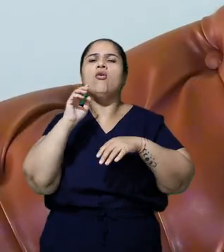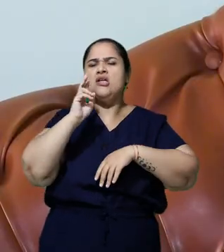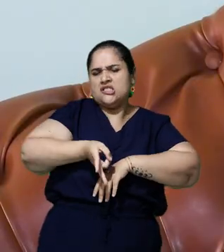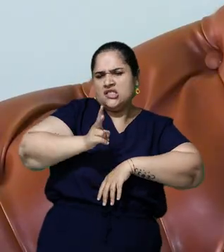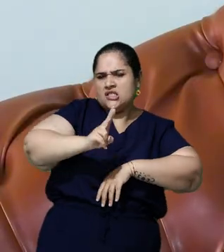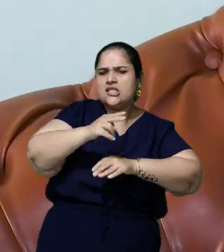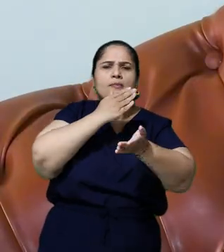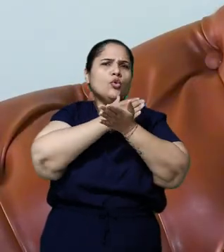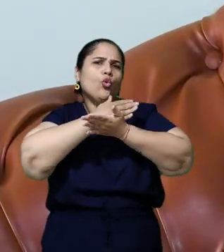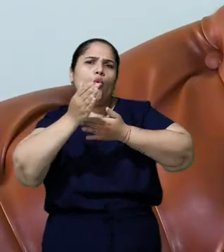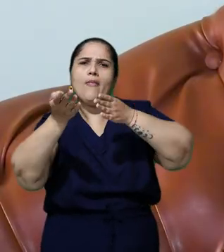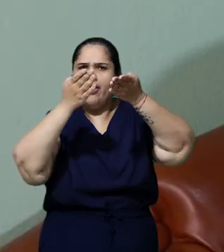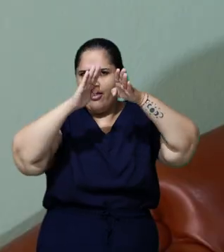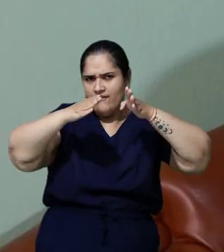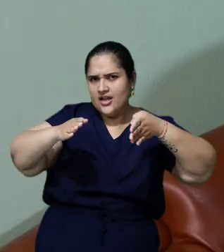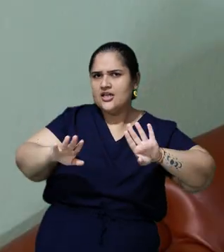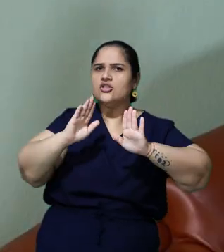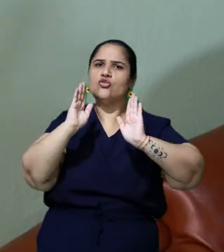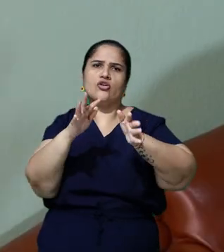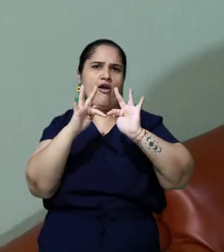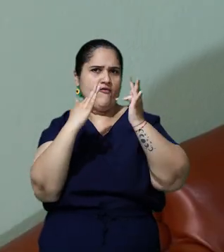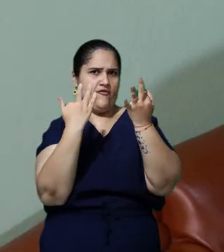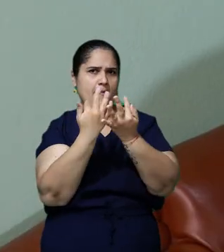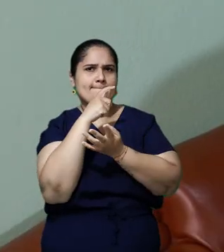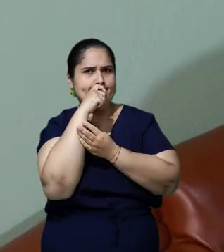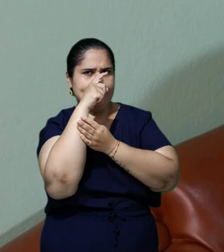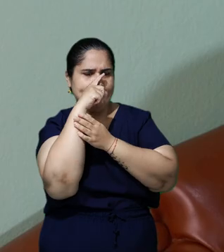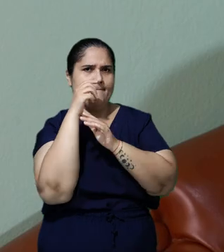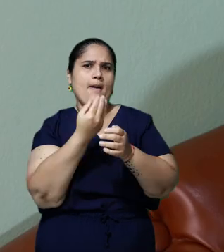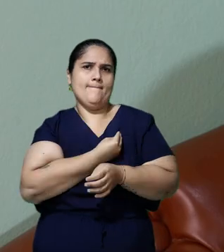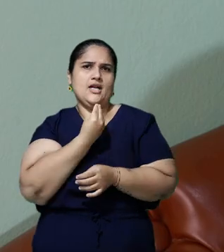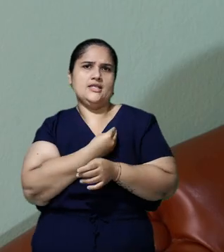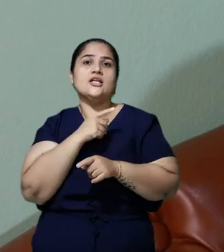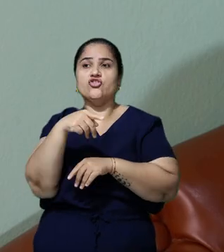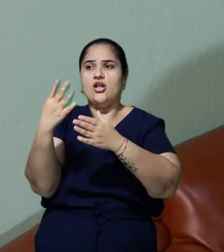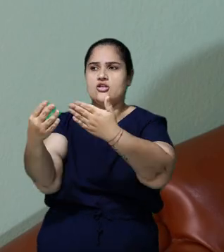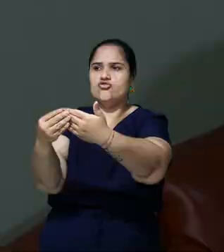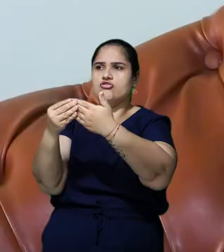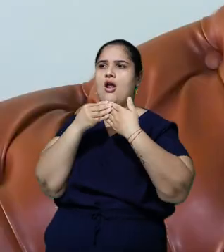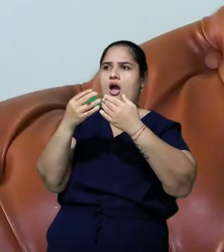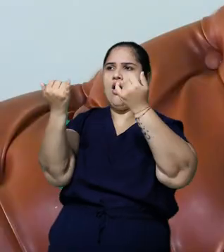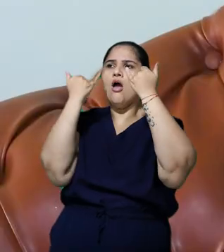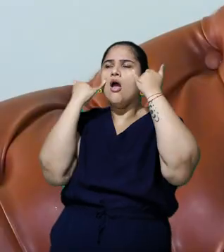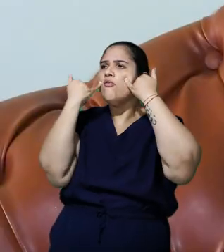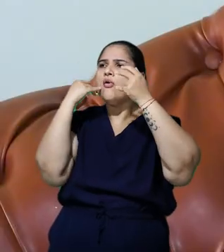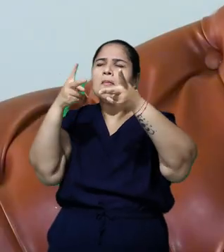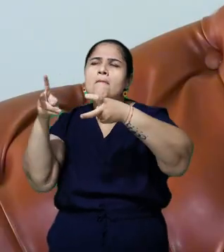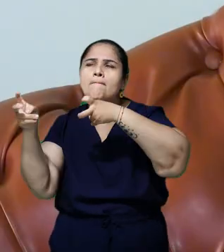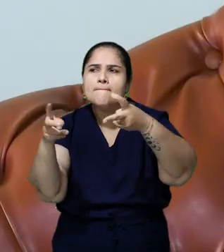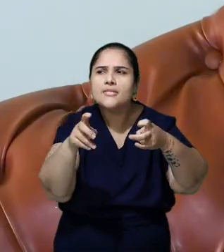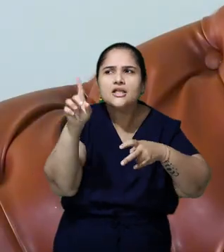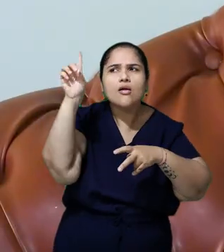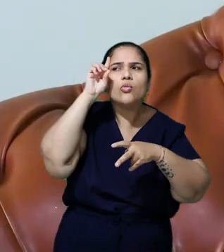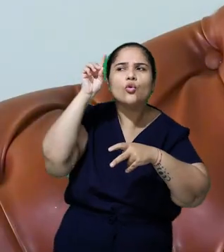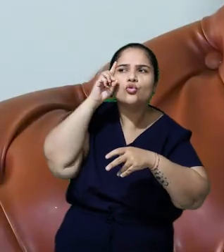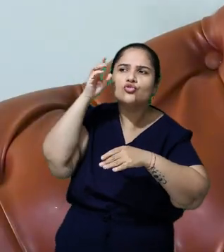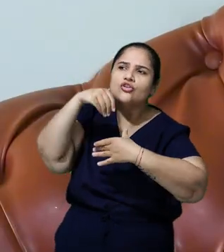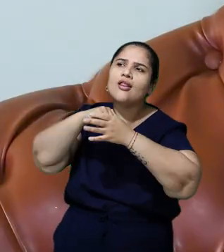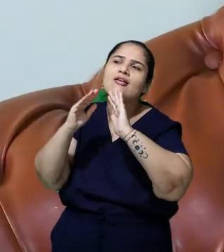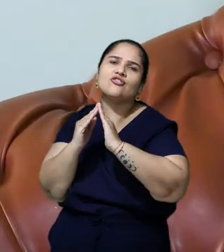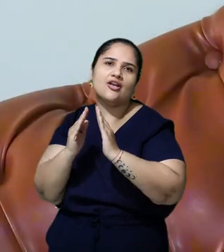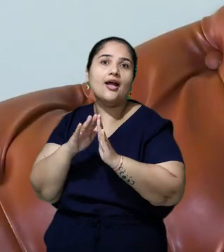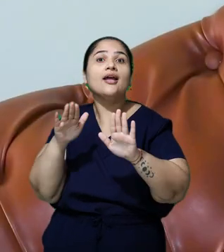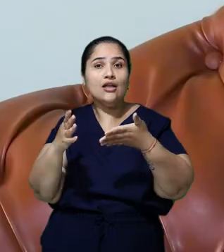eles também trazem informação em relação ao que eles percebem no dia a dia. Então, realmente é um processo assim,